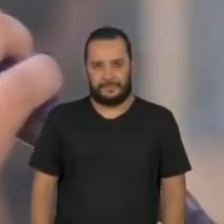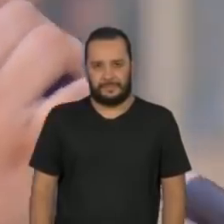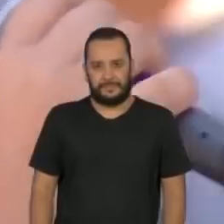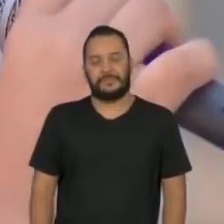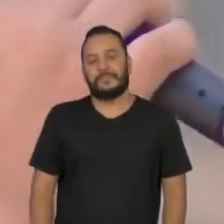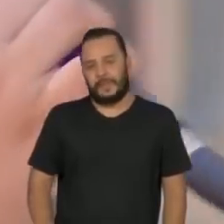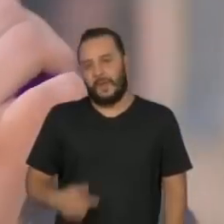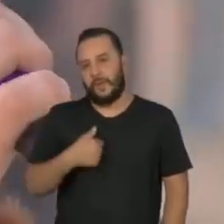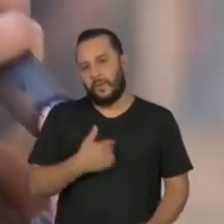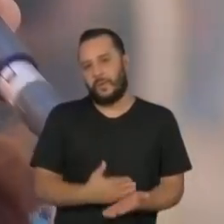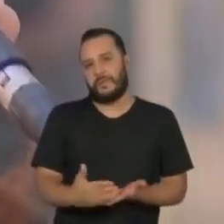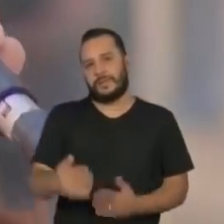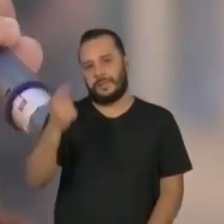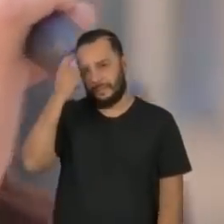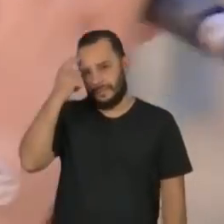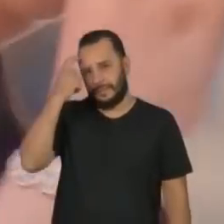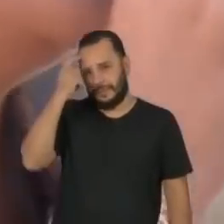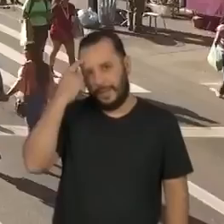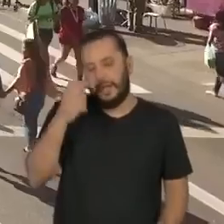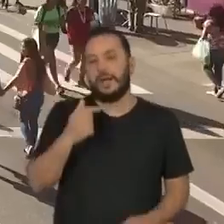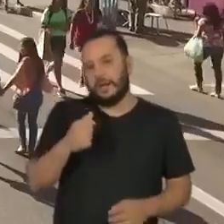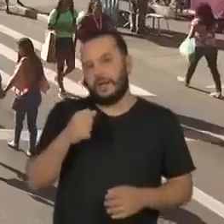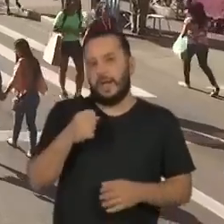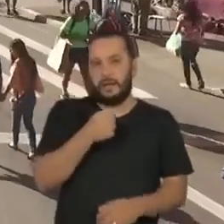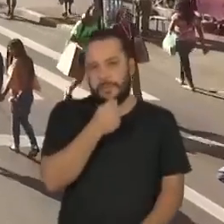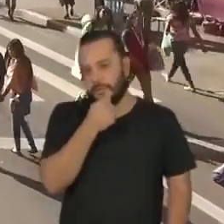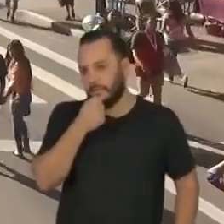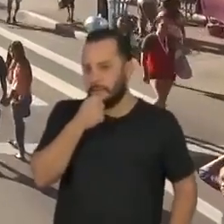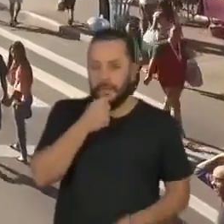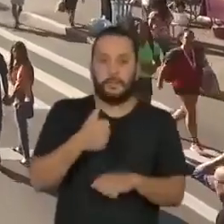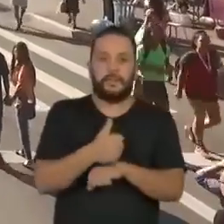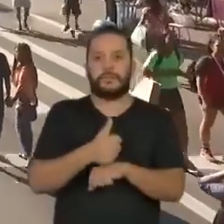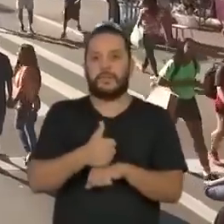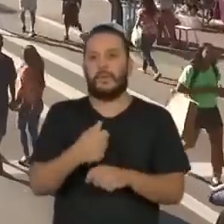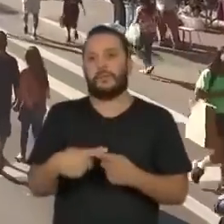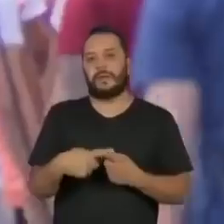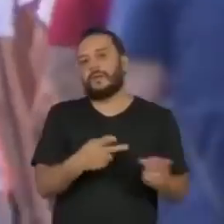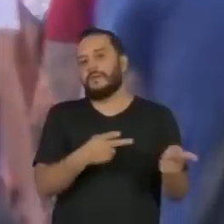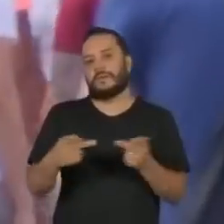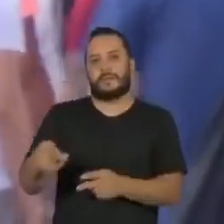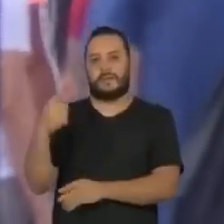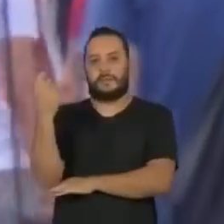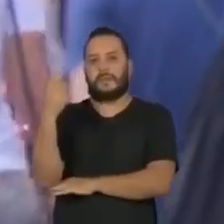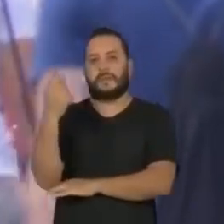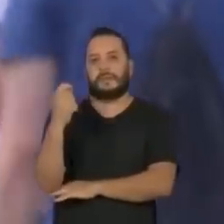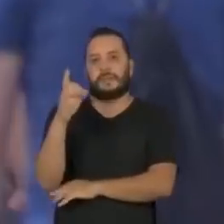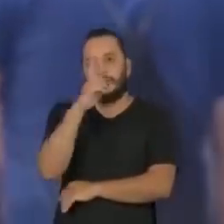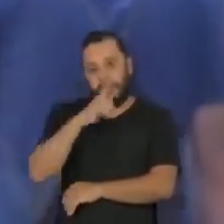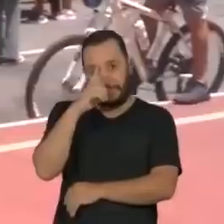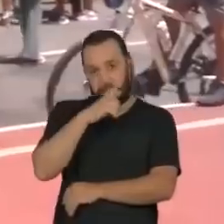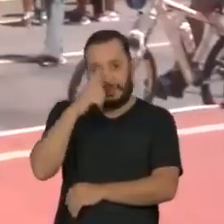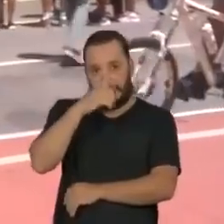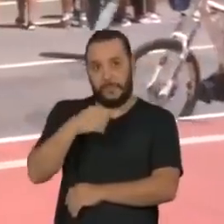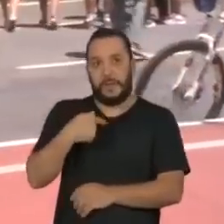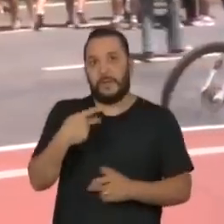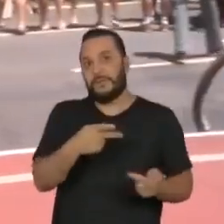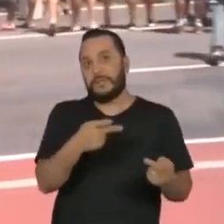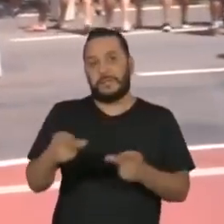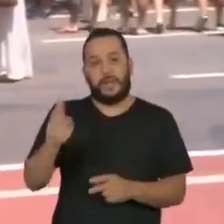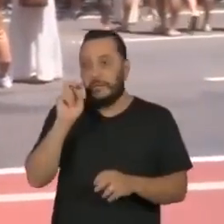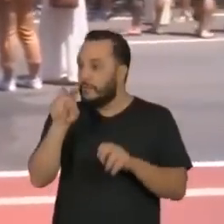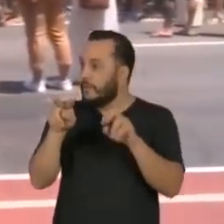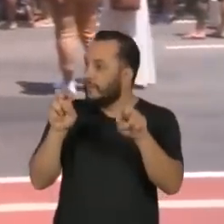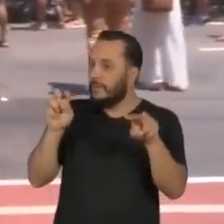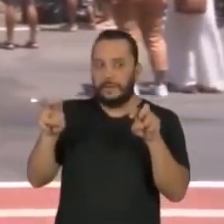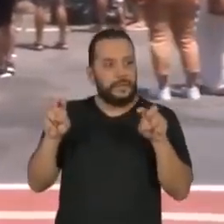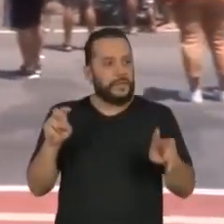Eu comecei a pensar em fazer isso profissionalmente quando eu fui visitar a Paulista, conhecer a Paulista de domingo. A gente olhou pro outro, eu e meu